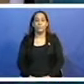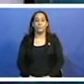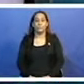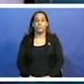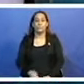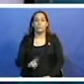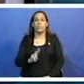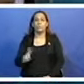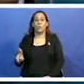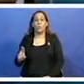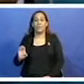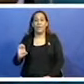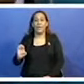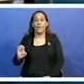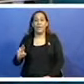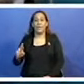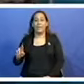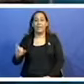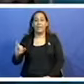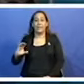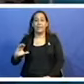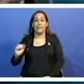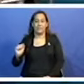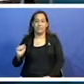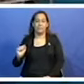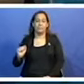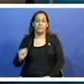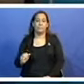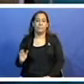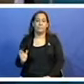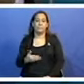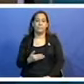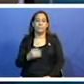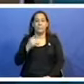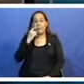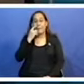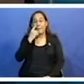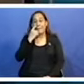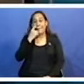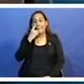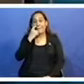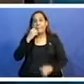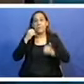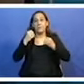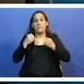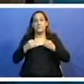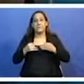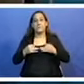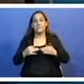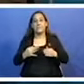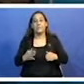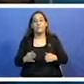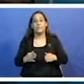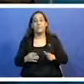Érica Montenegro. Sempre que a gente acaba de ler um texto, a gente tem um pedacinho assim curtinho que